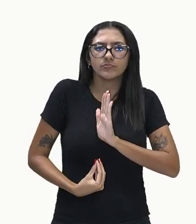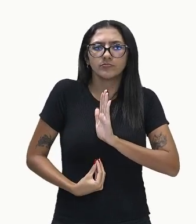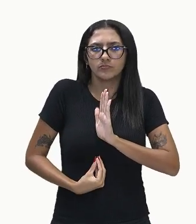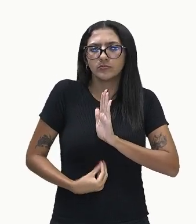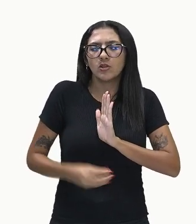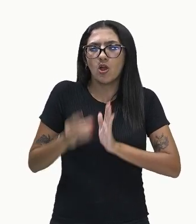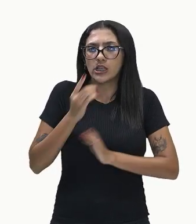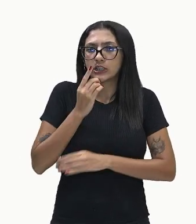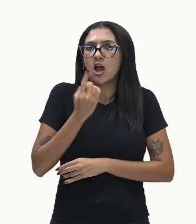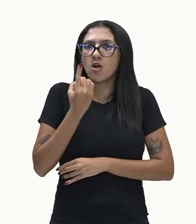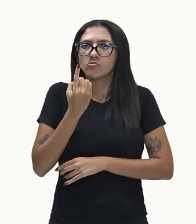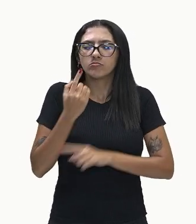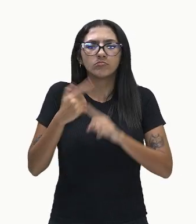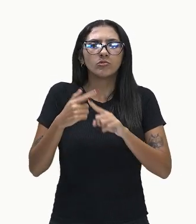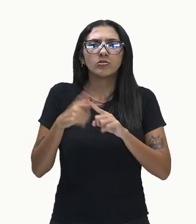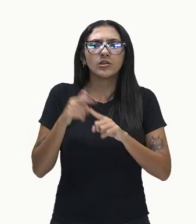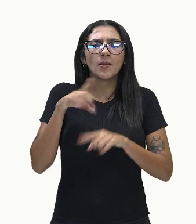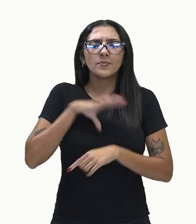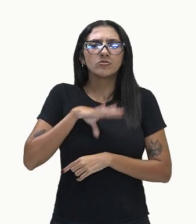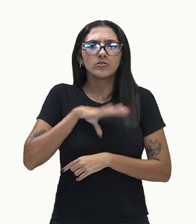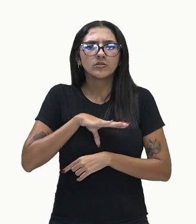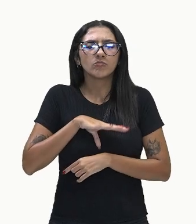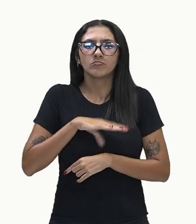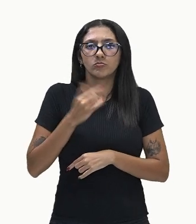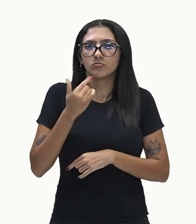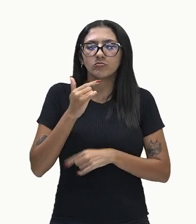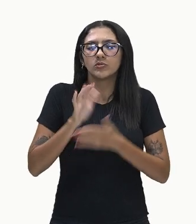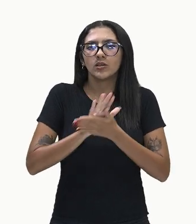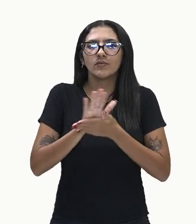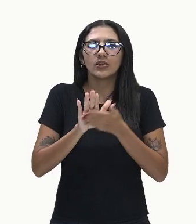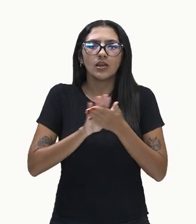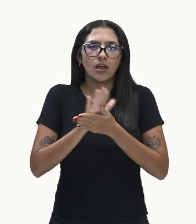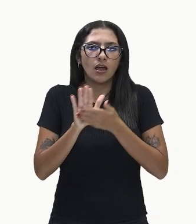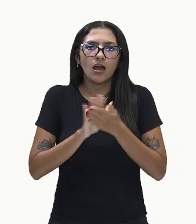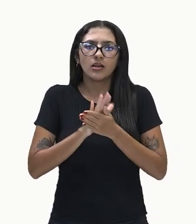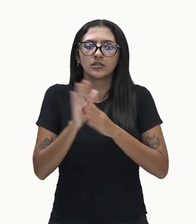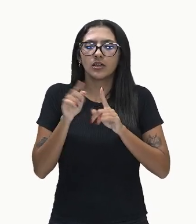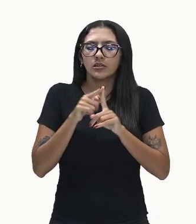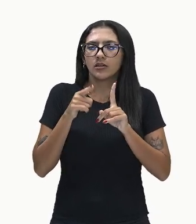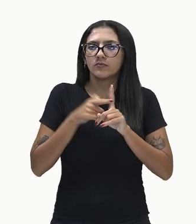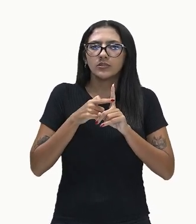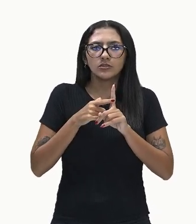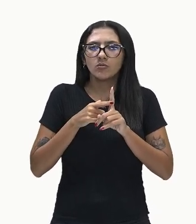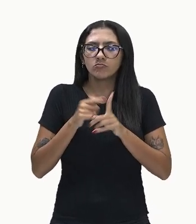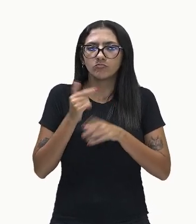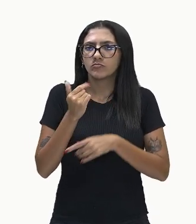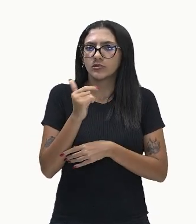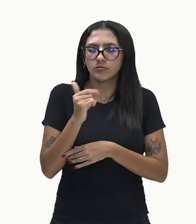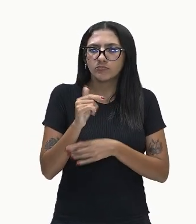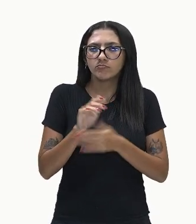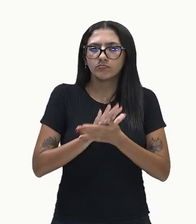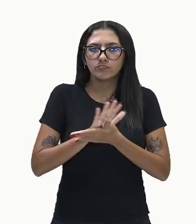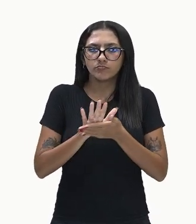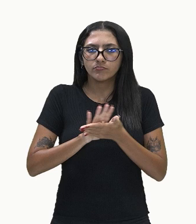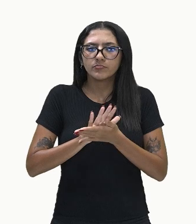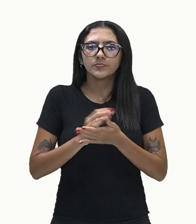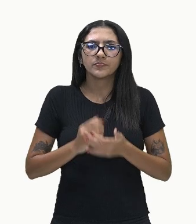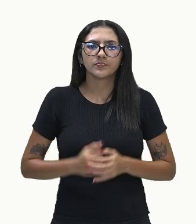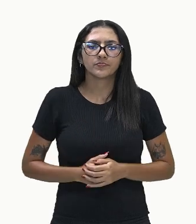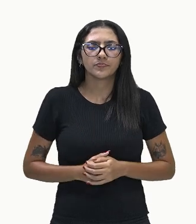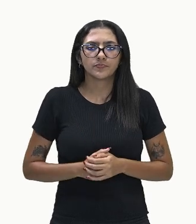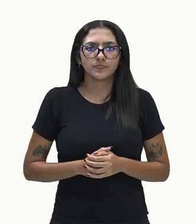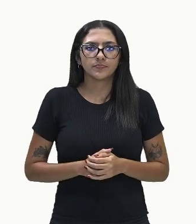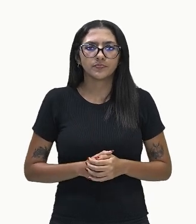porque não ocorreu a fecundação. Não ocorreu a fecundação, então eu